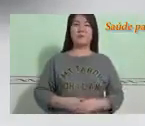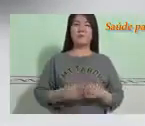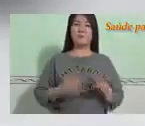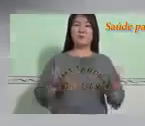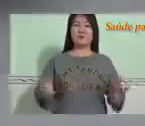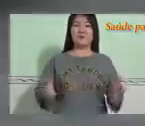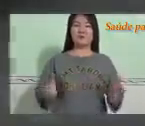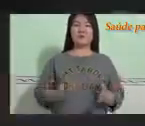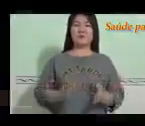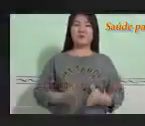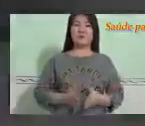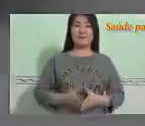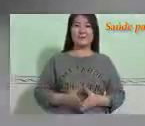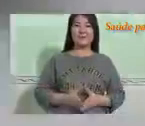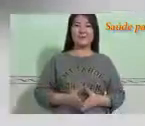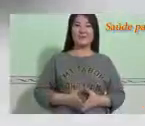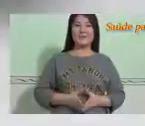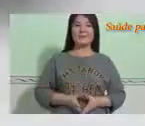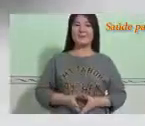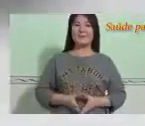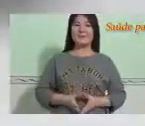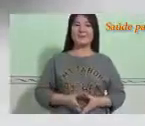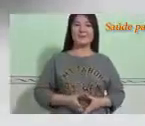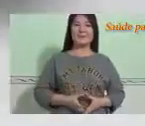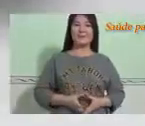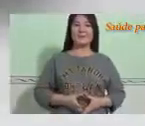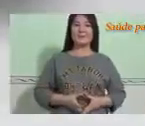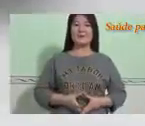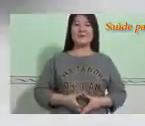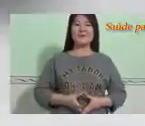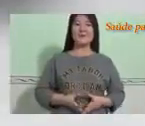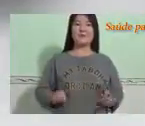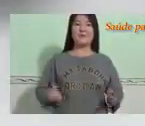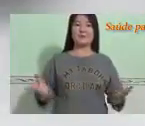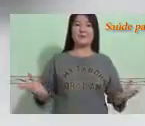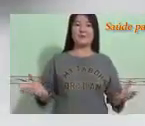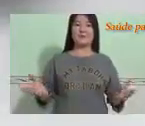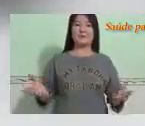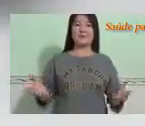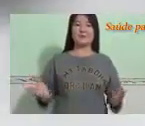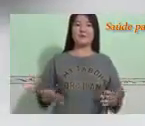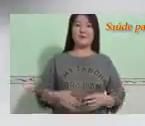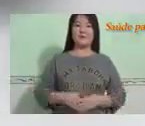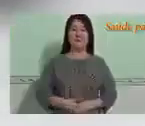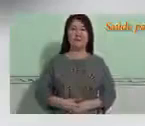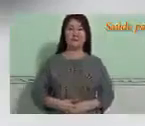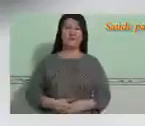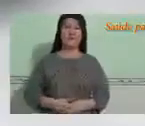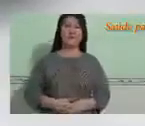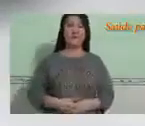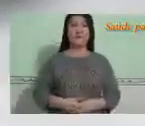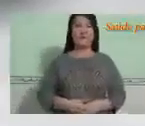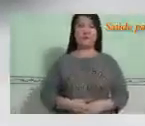Os remédios como anticorpos monoclonais apenas devem ser tomados sob indicação médica, pois o tipo de